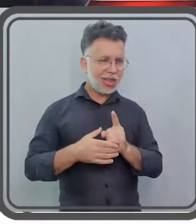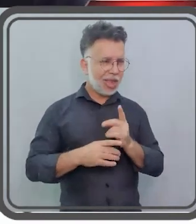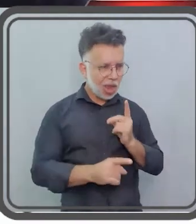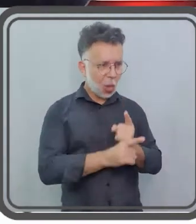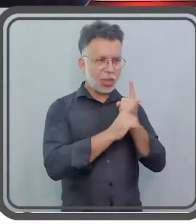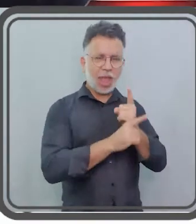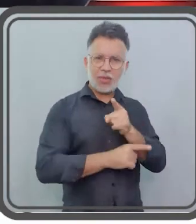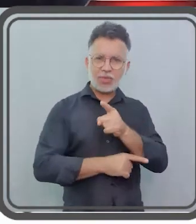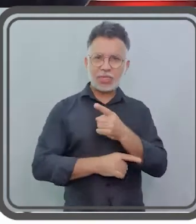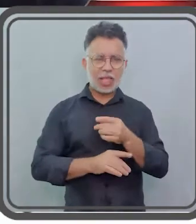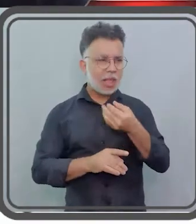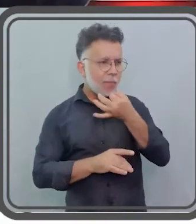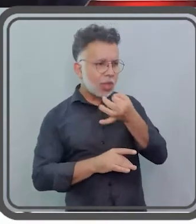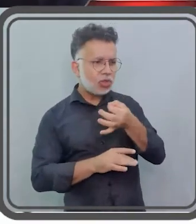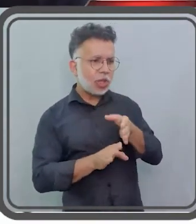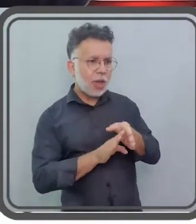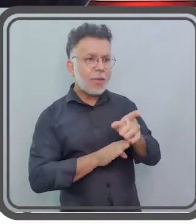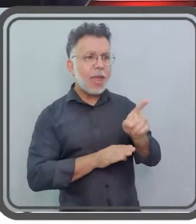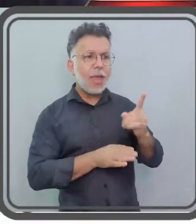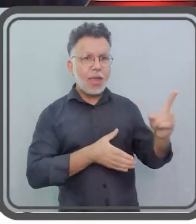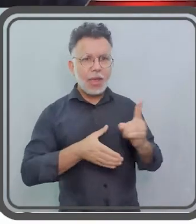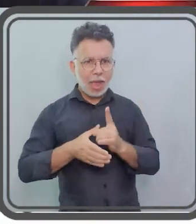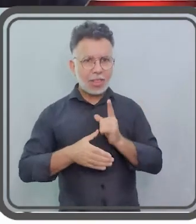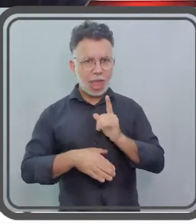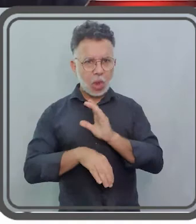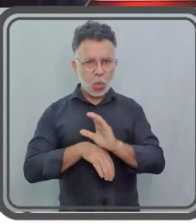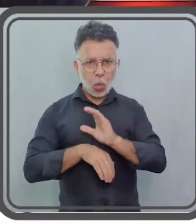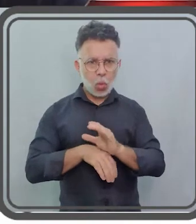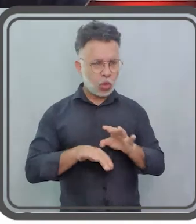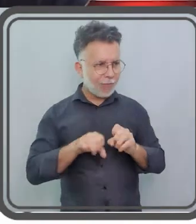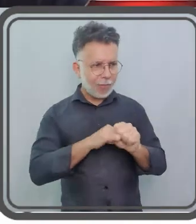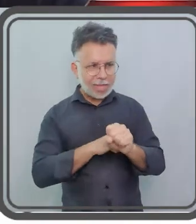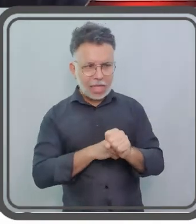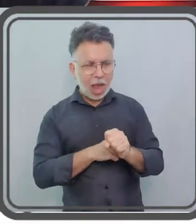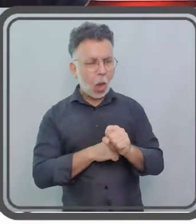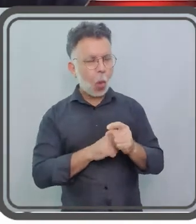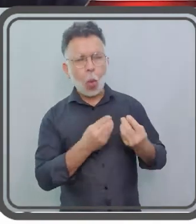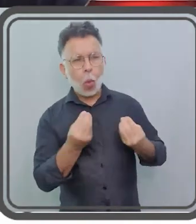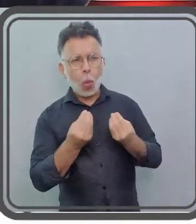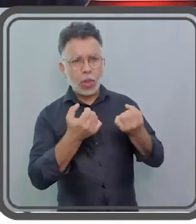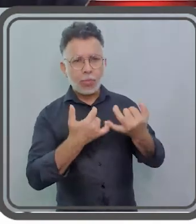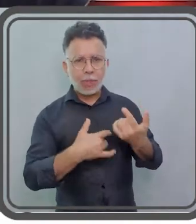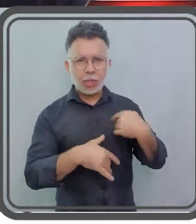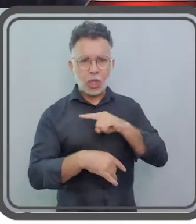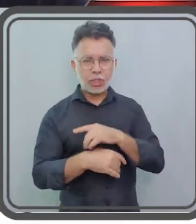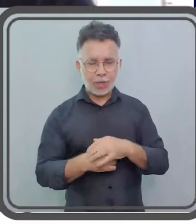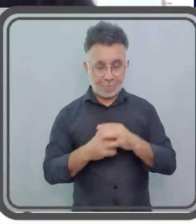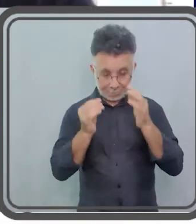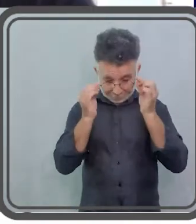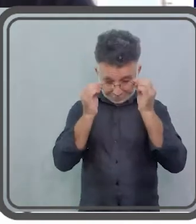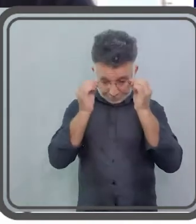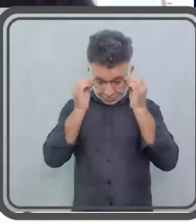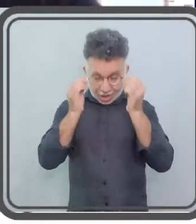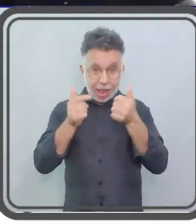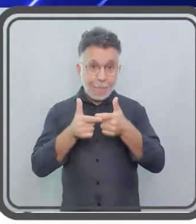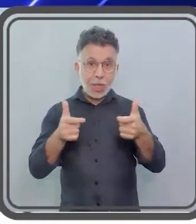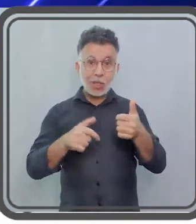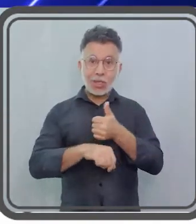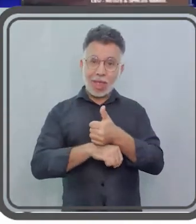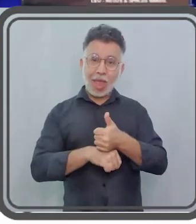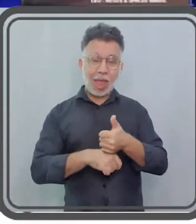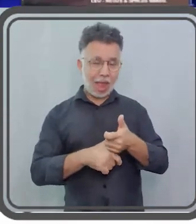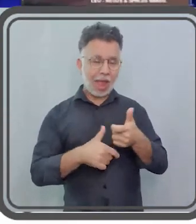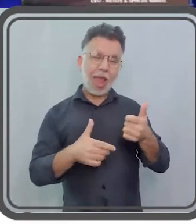que queira entrar nessa área, né? Existem cursos de formação? Conta um pouquinho mais para a gente. A maioria dos profissionais vem da área de